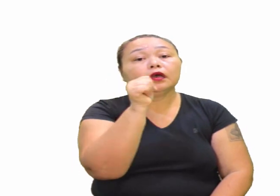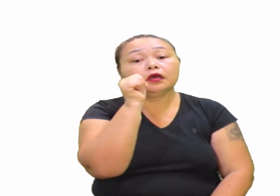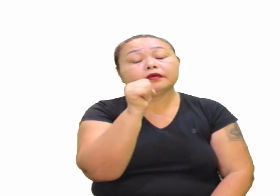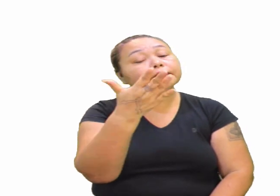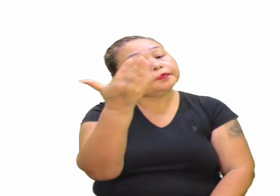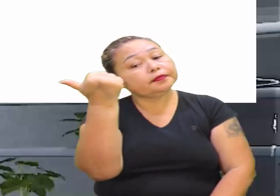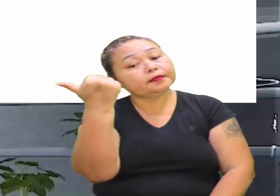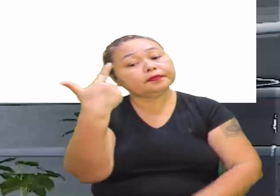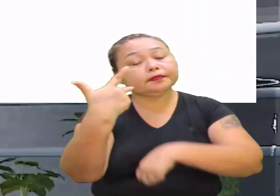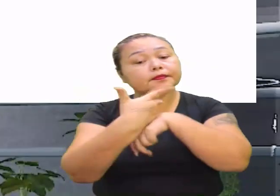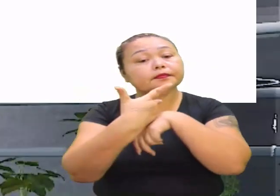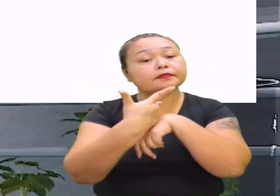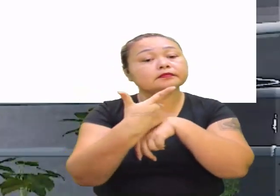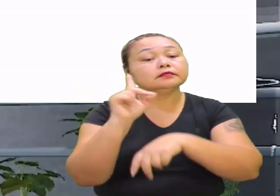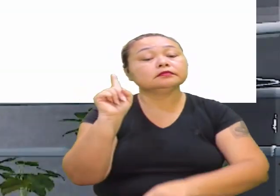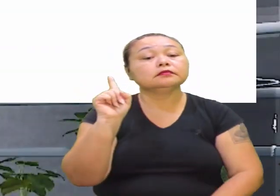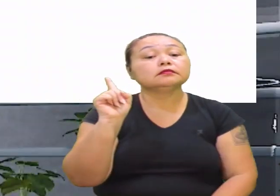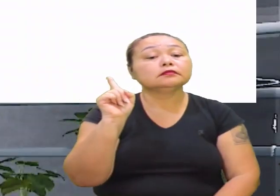back.